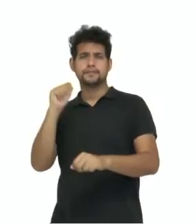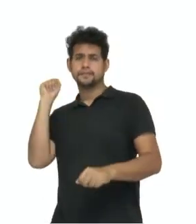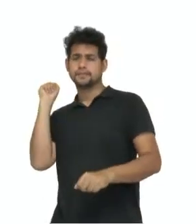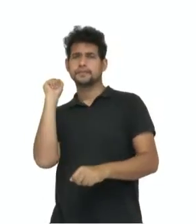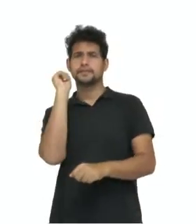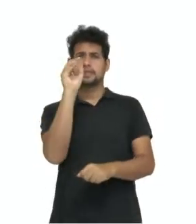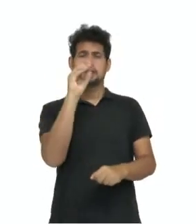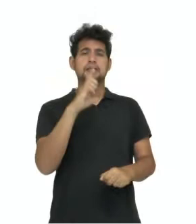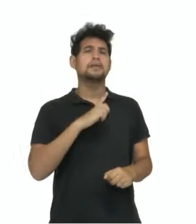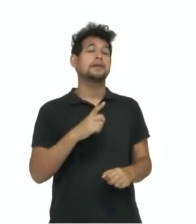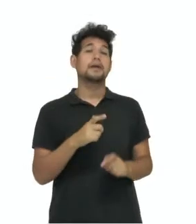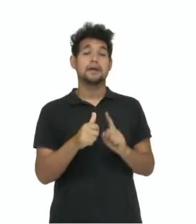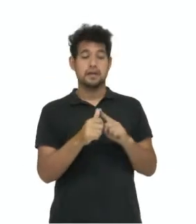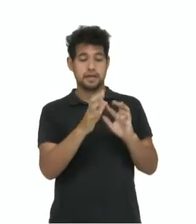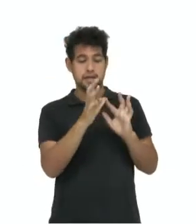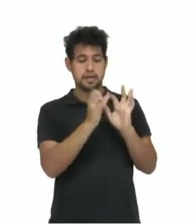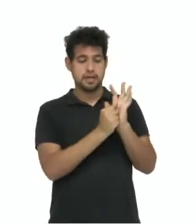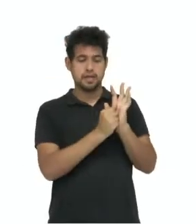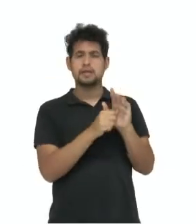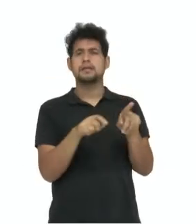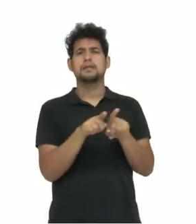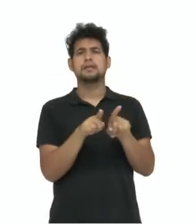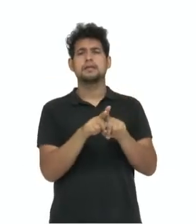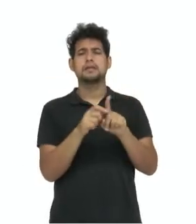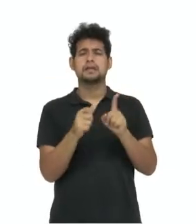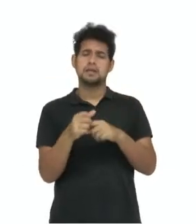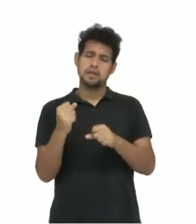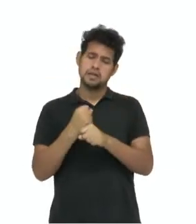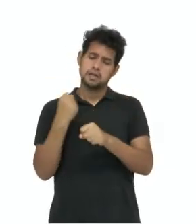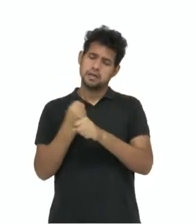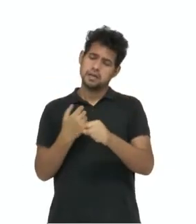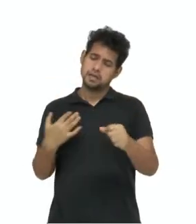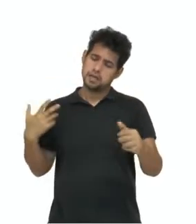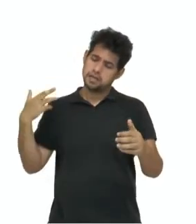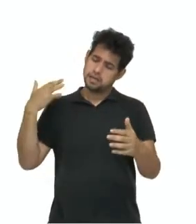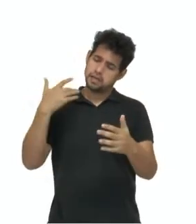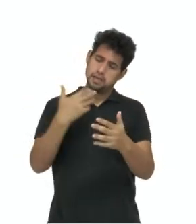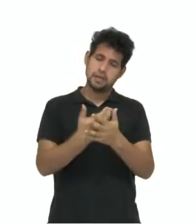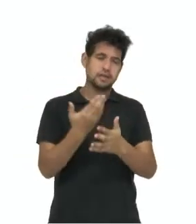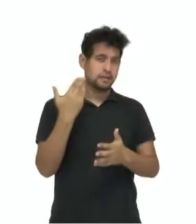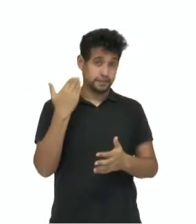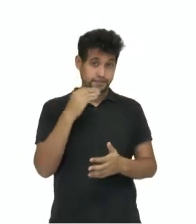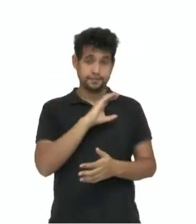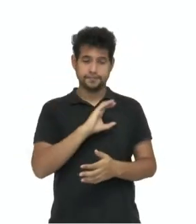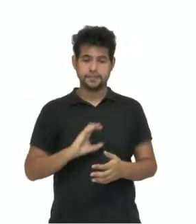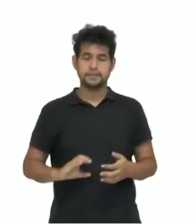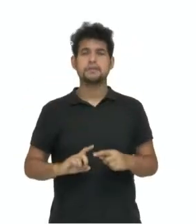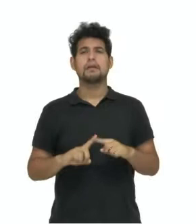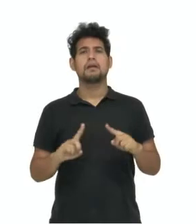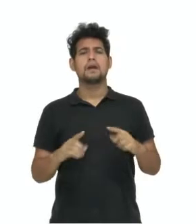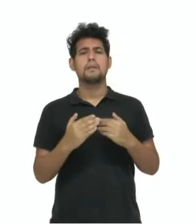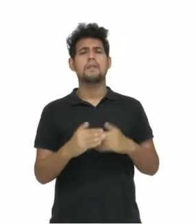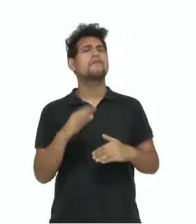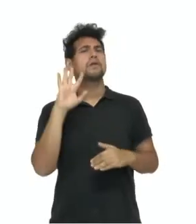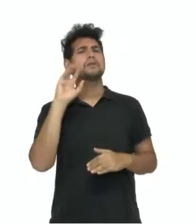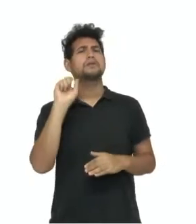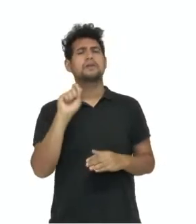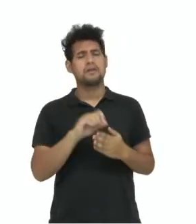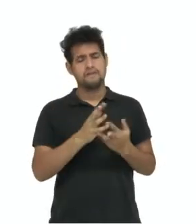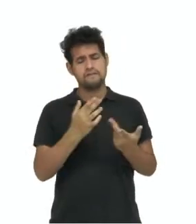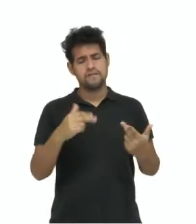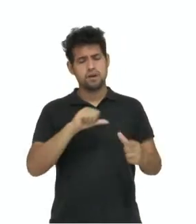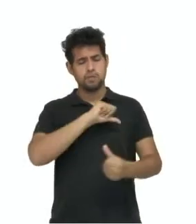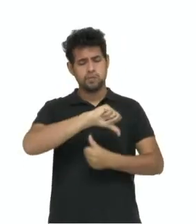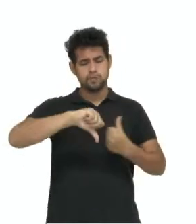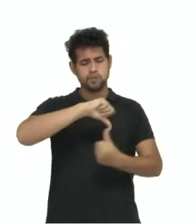tem seus primeiros registros nos primeiros anos da era cristã. A prova sofreu muitas modificações